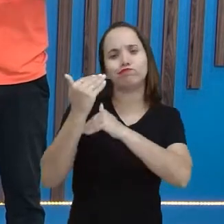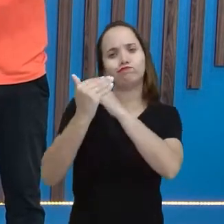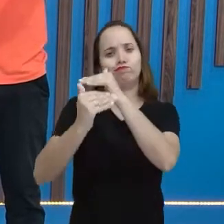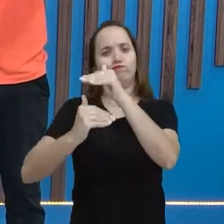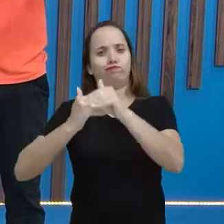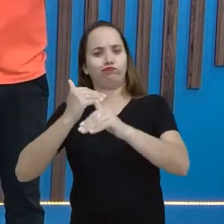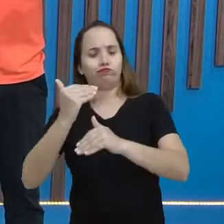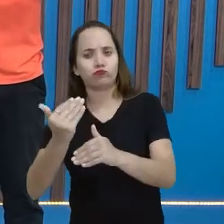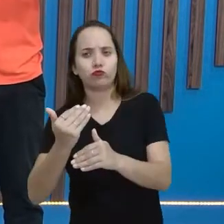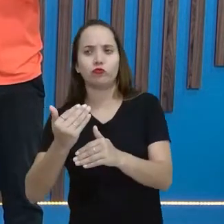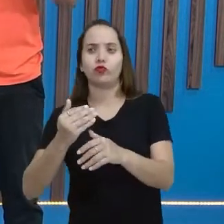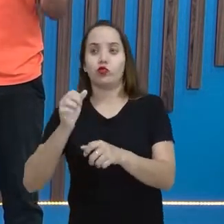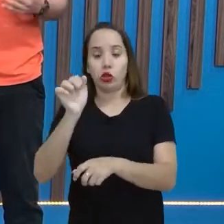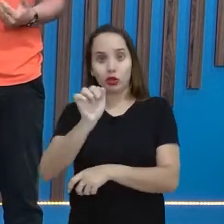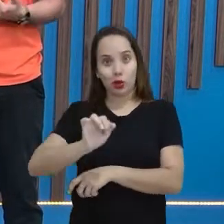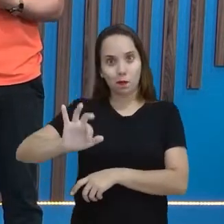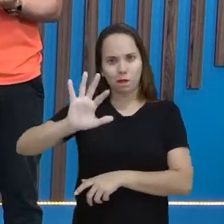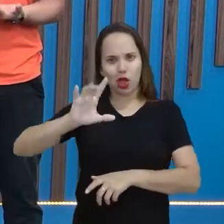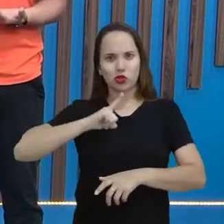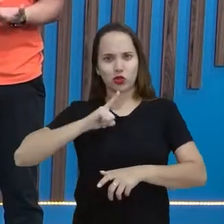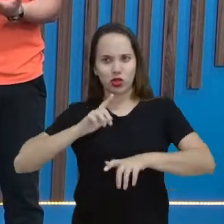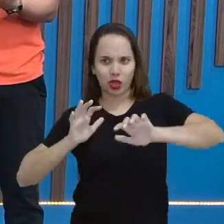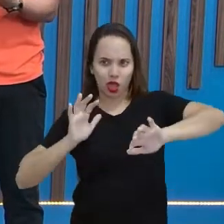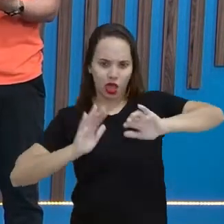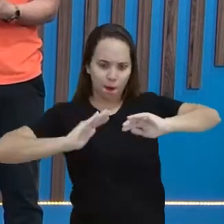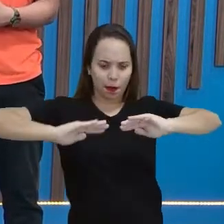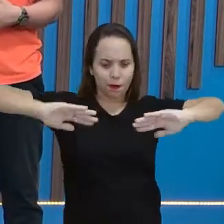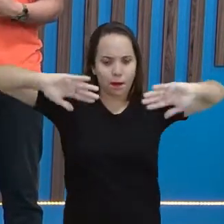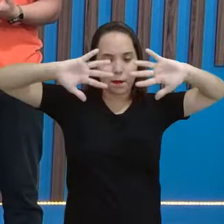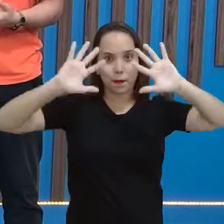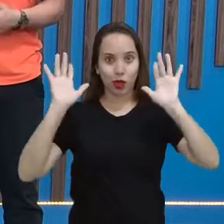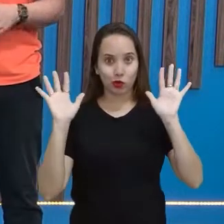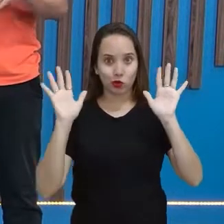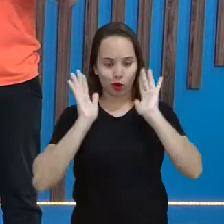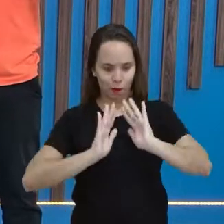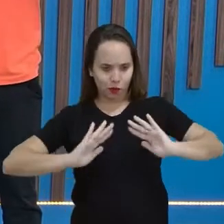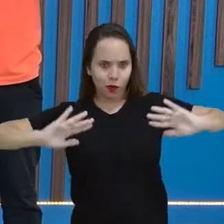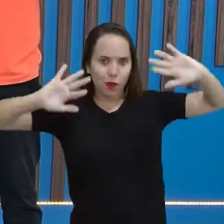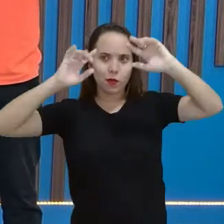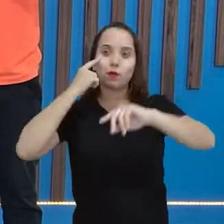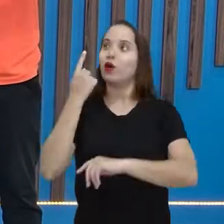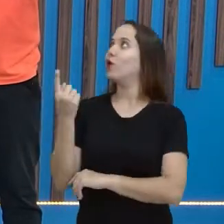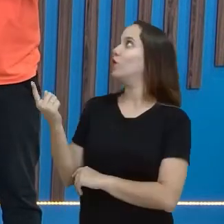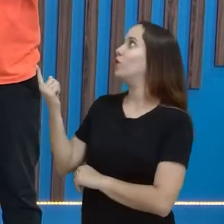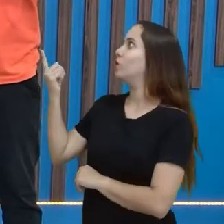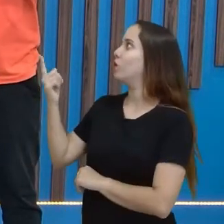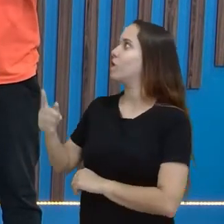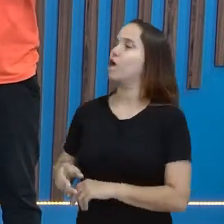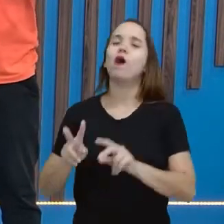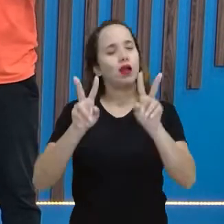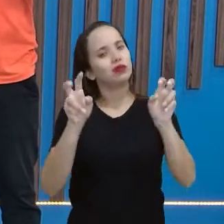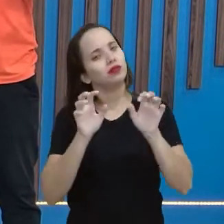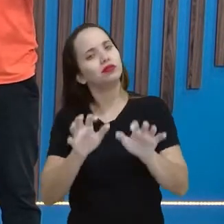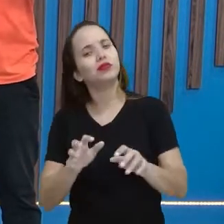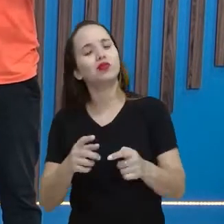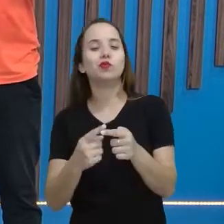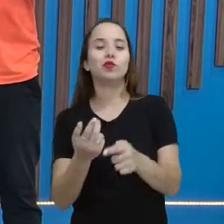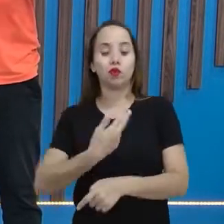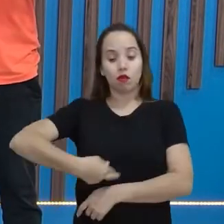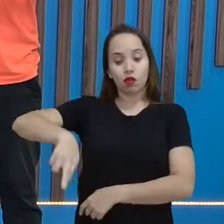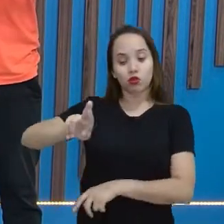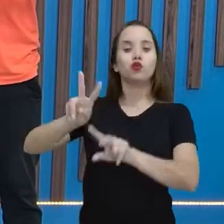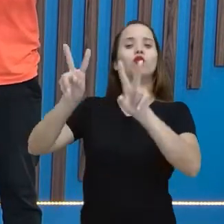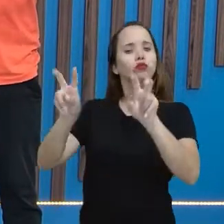diversas mãos coloridas formando um coração, minha gente, fala sobre isso, porque religião fala sobre amor,